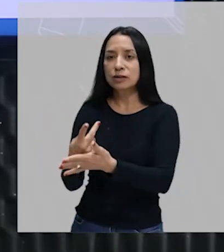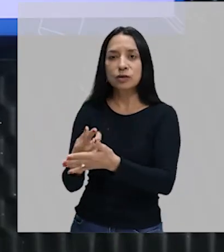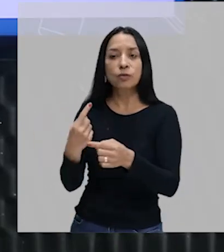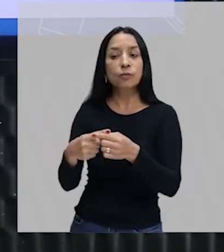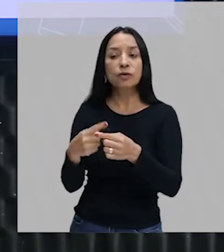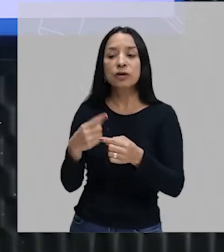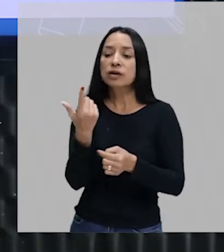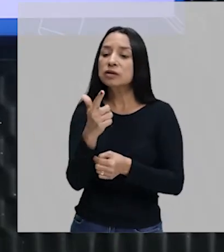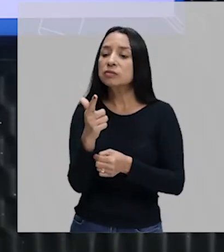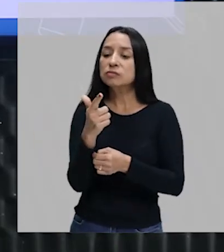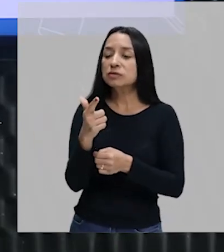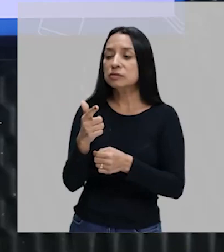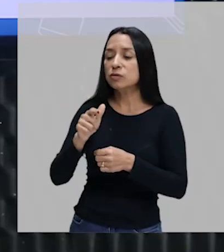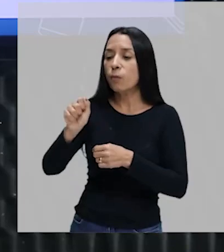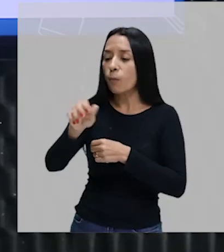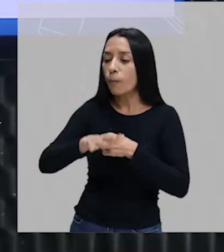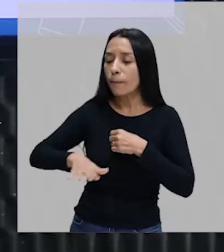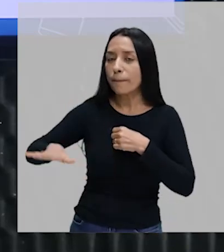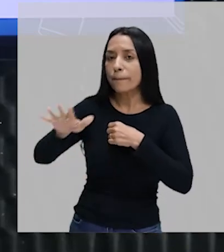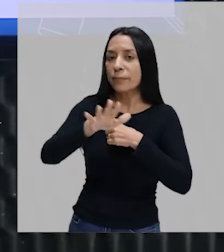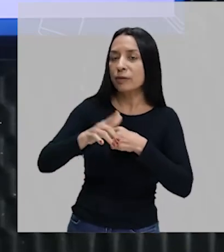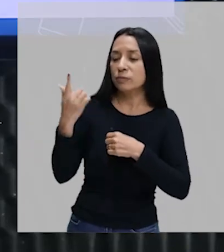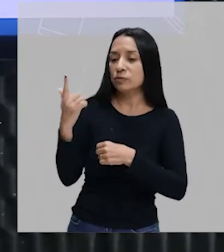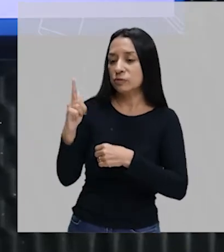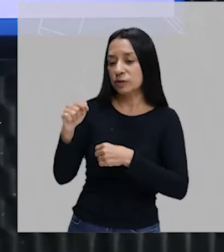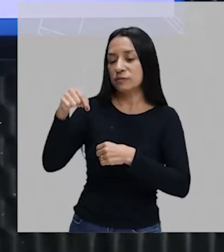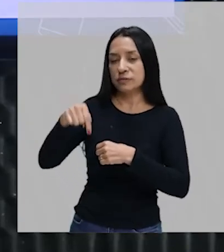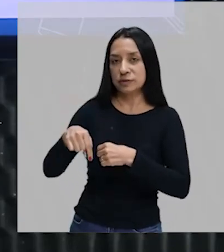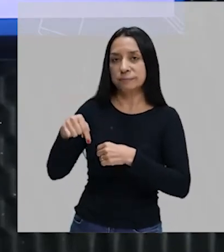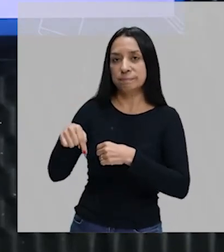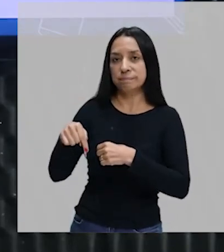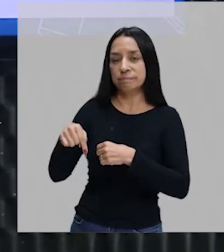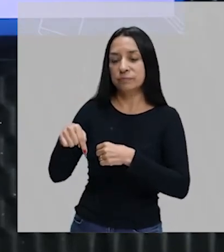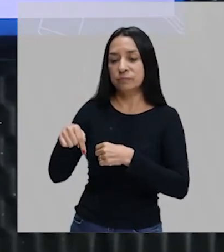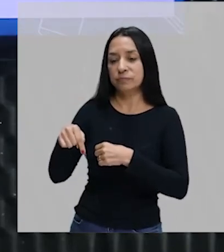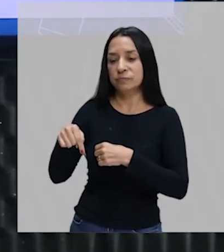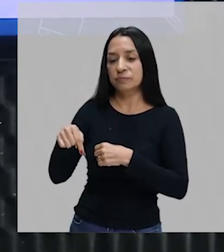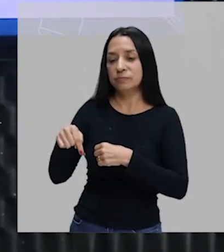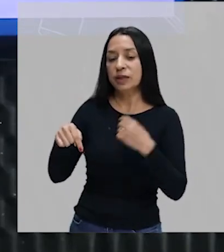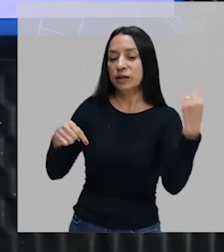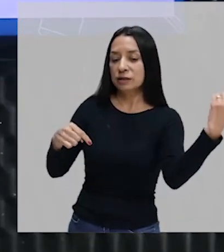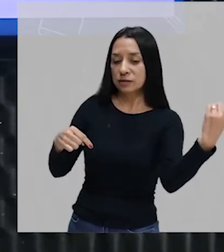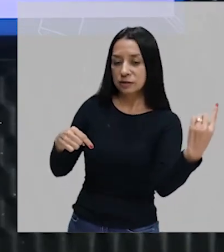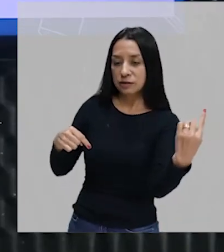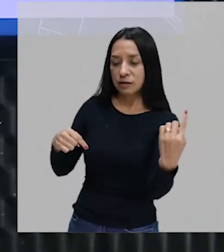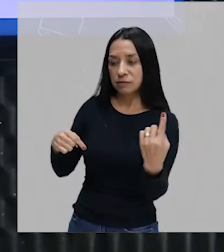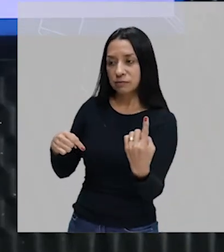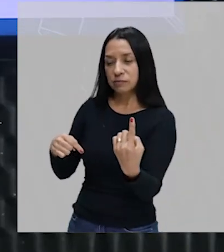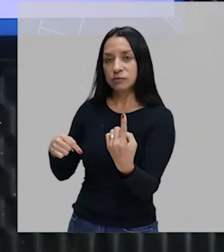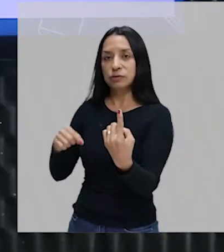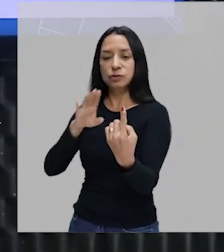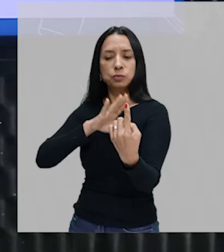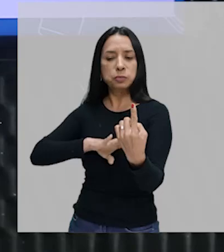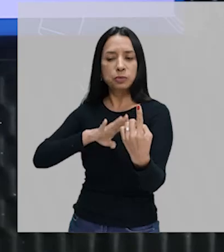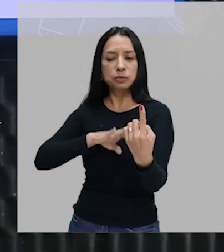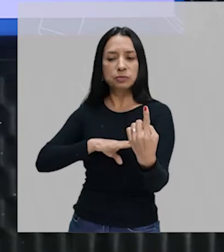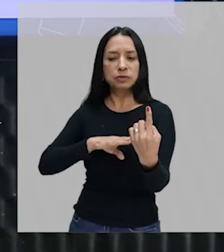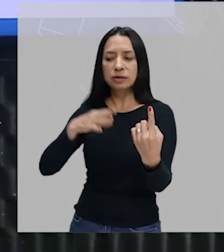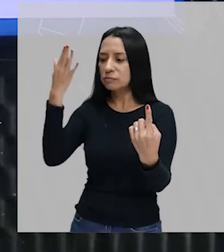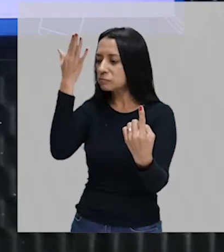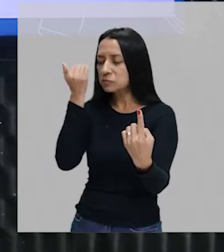eles não tinham mapeamento geográfico da região. Eles saíram de Portugal sem saber o mapeamento